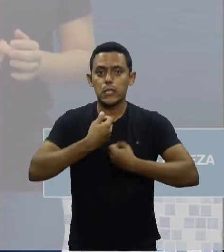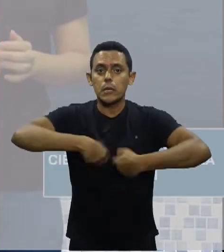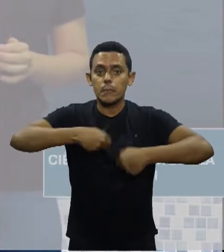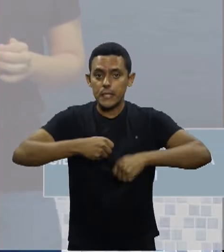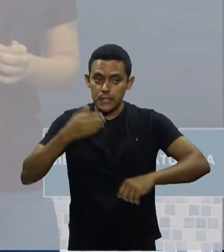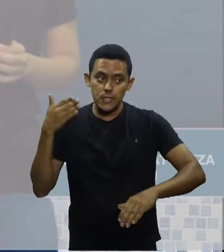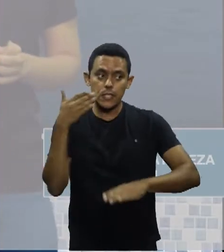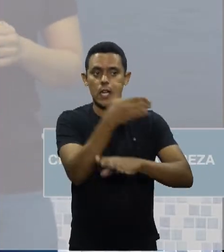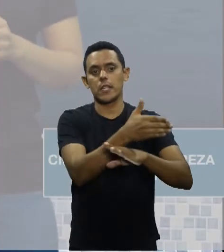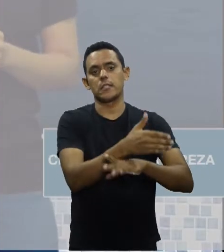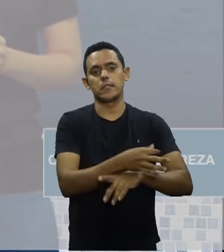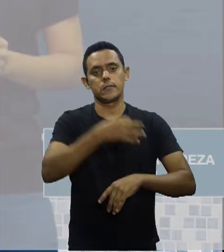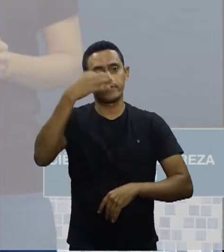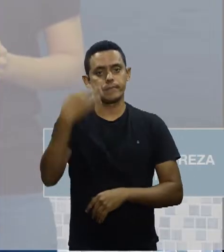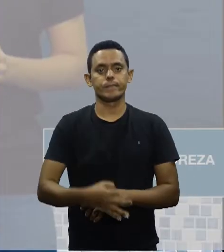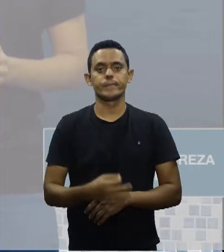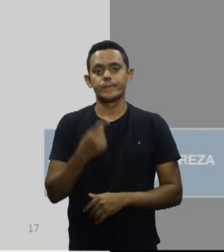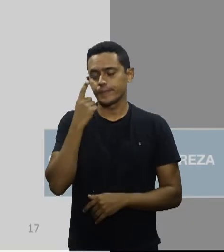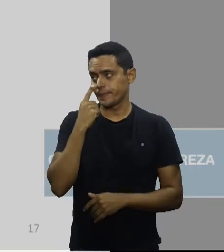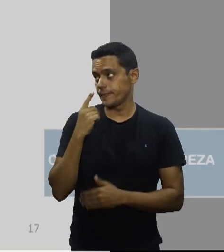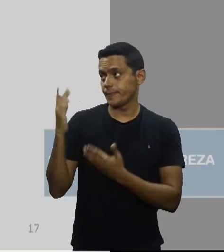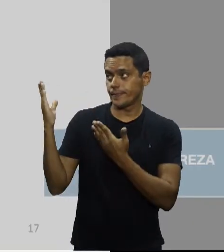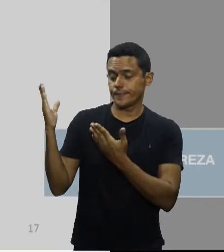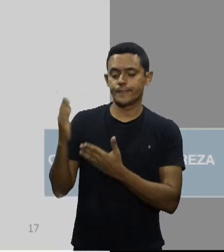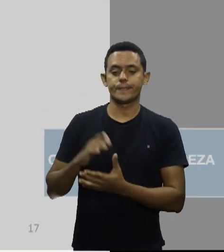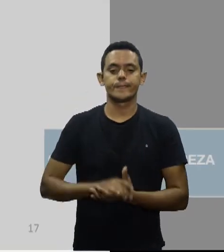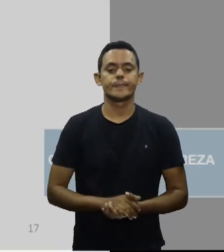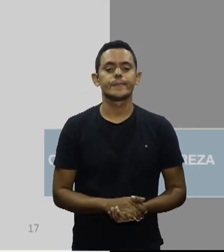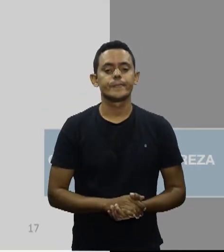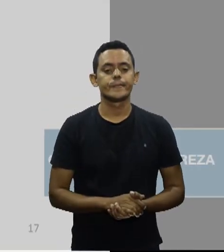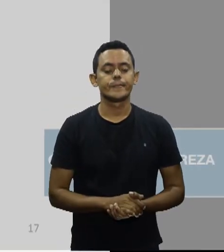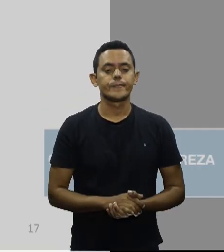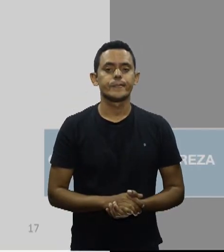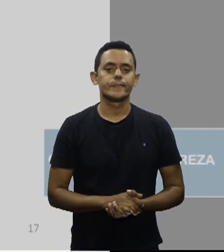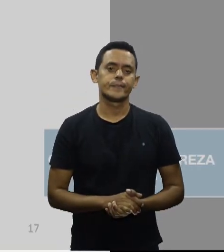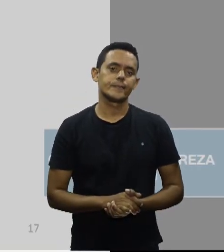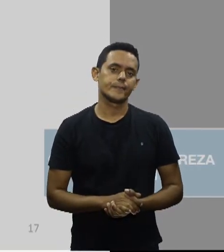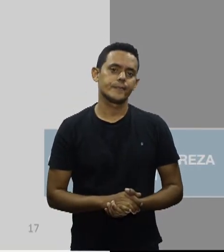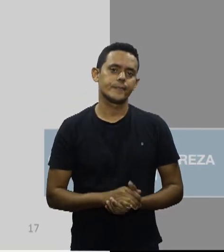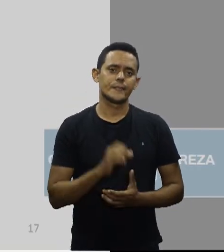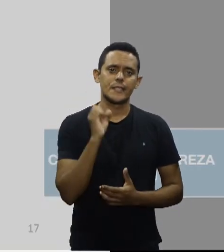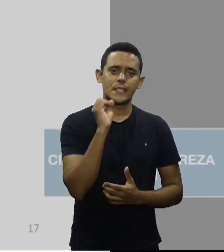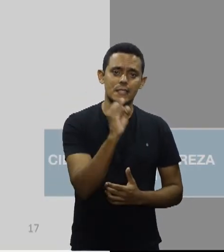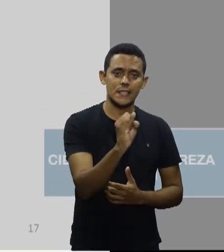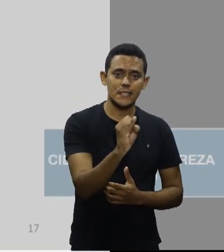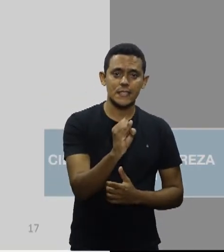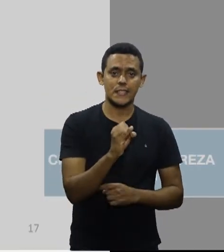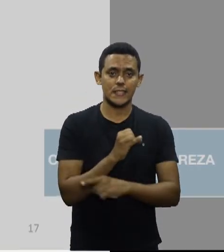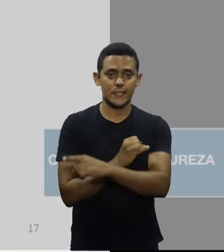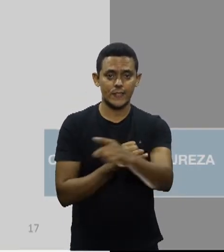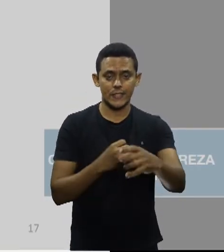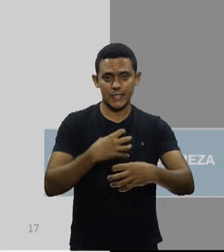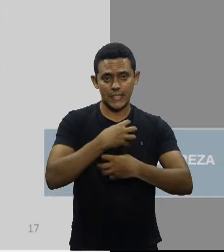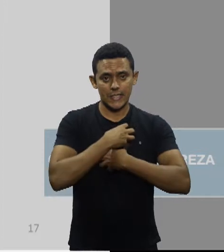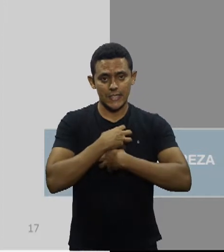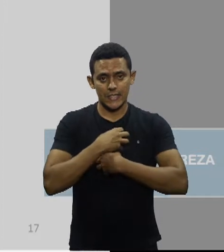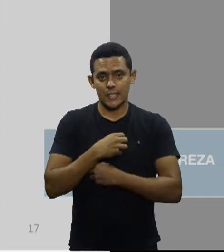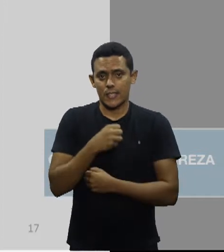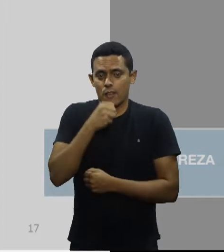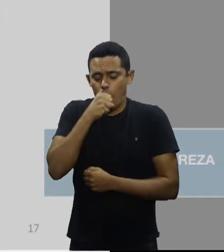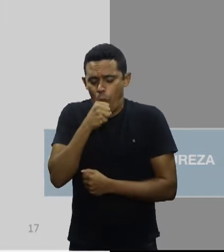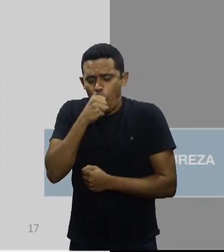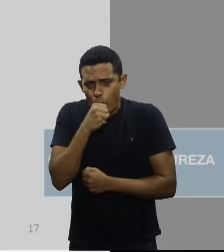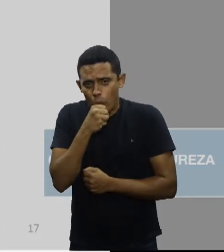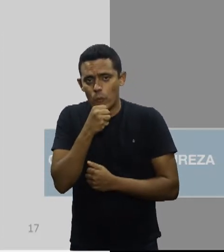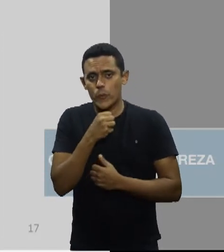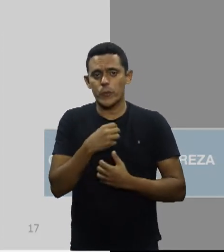buscado a unidade de saúde. Vamos assistir a esse vídeo. Em caso de qualquer sintoma gripal, em caso de síndrome